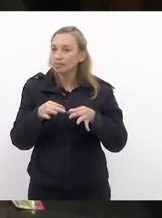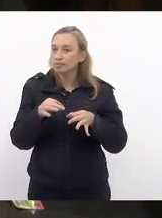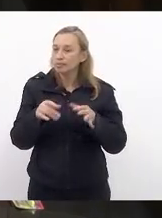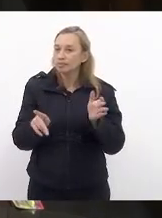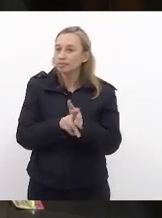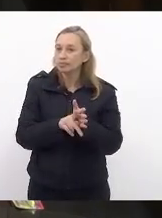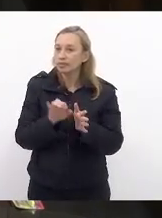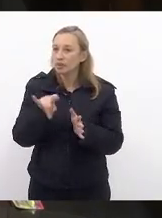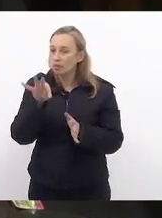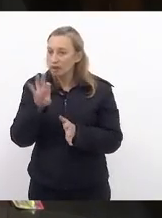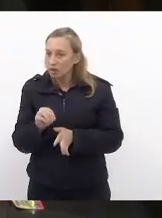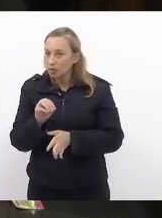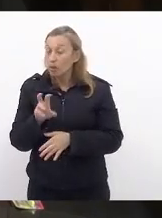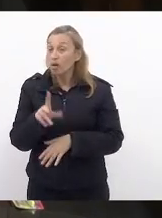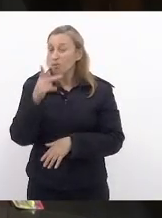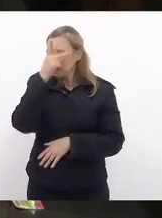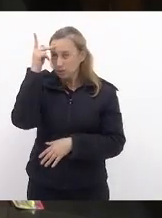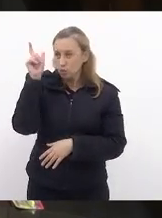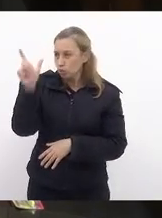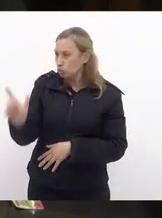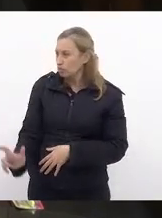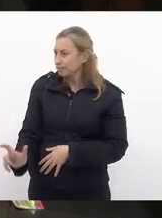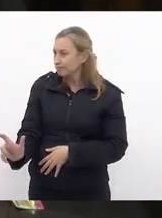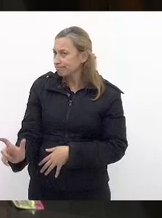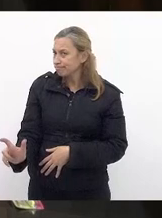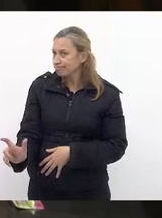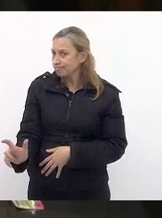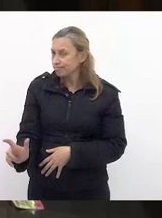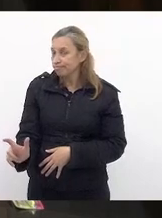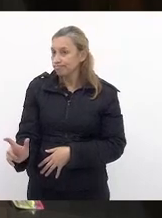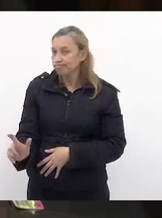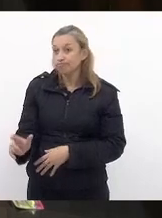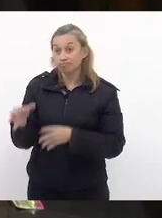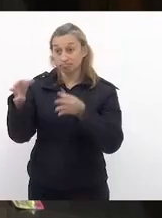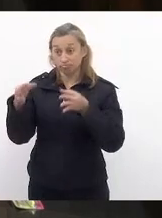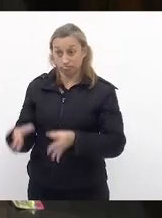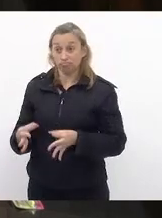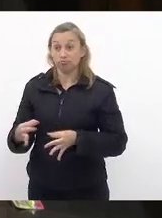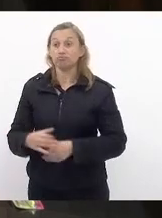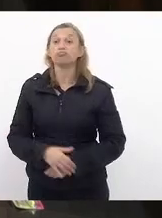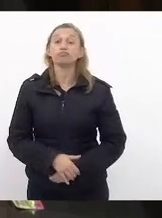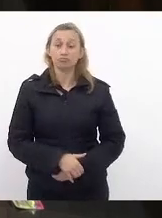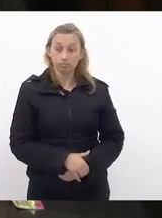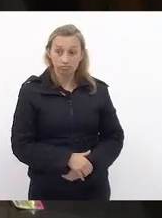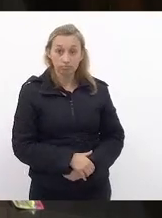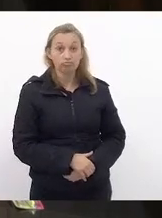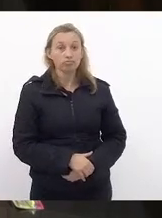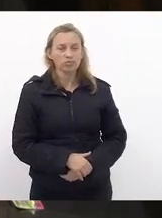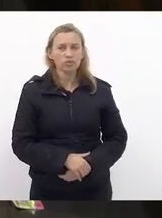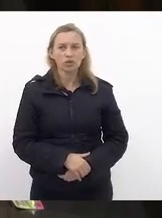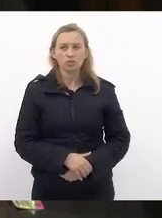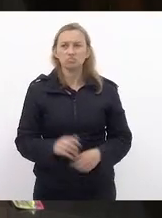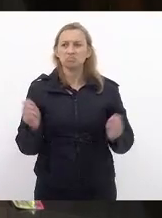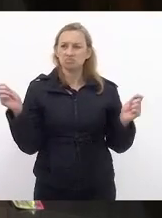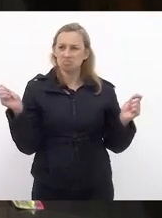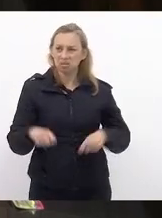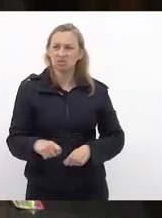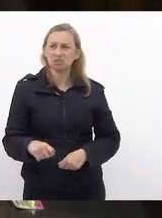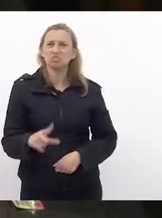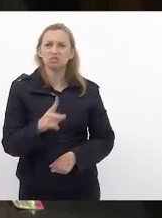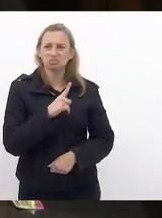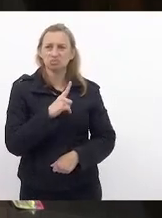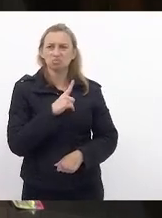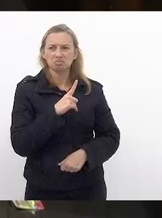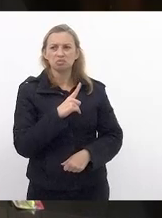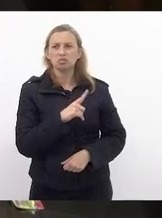é uma pessoa é muito decente e o cara muito capacitado